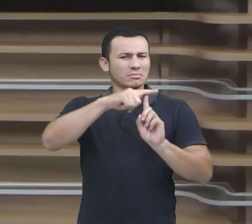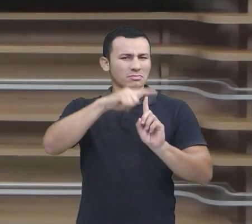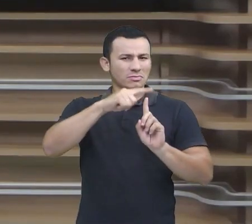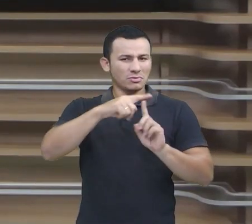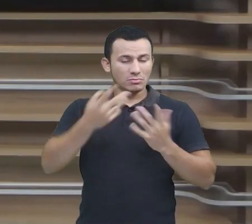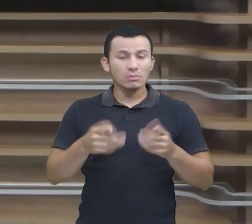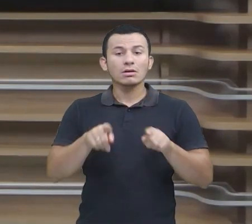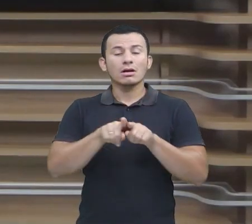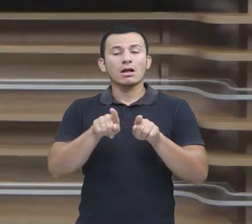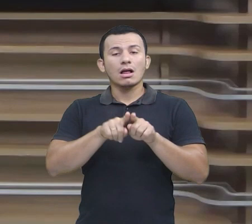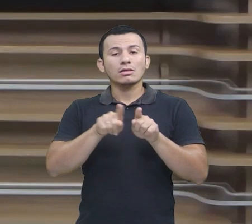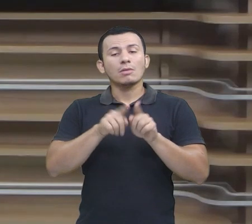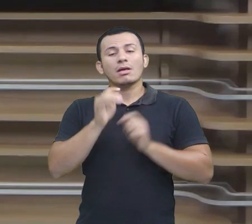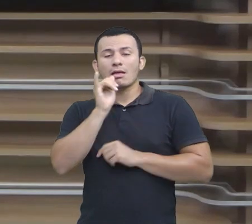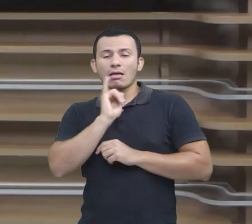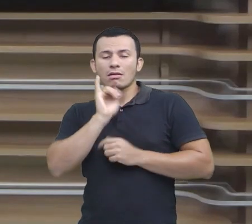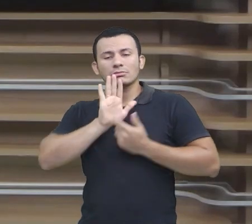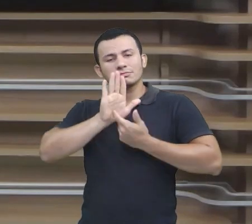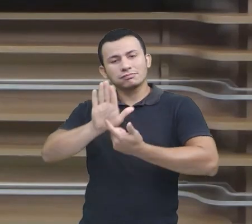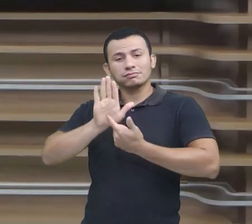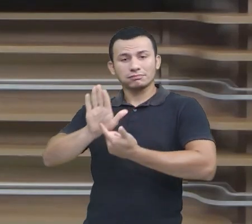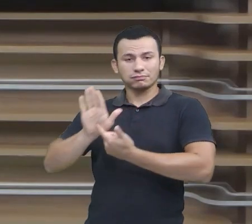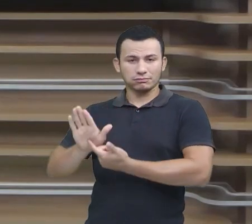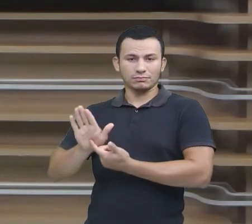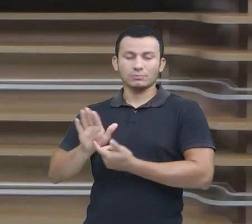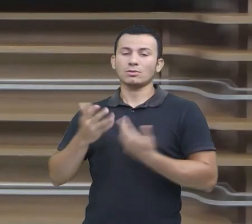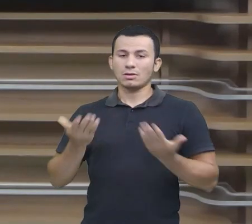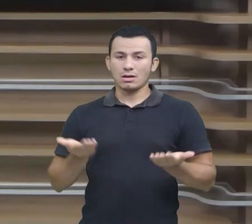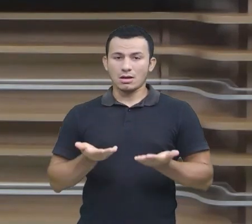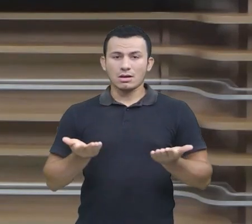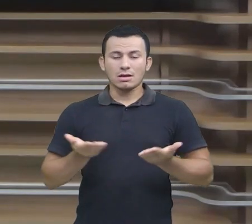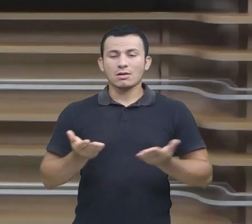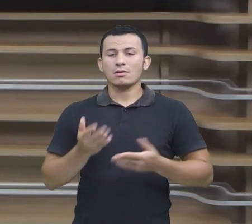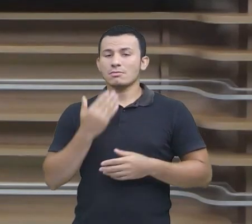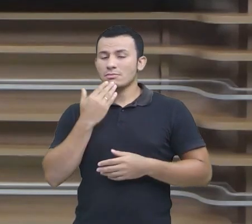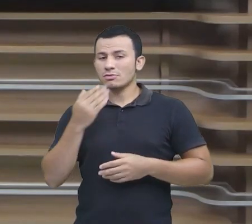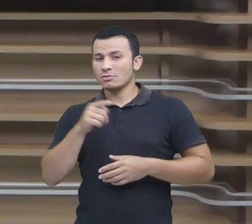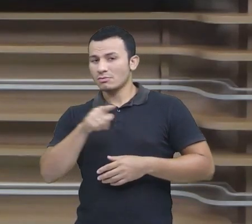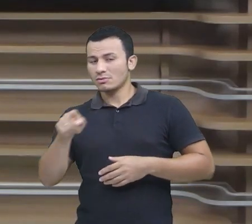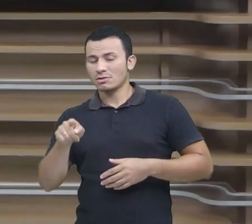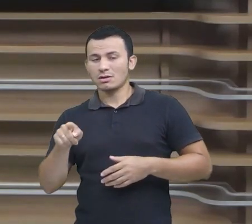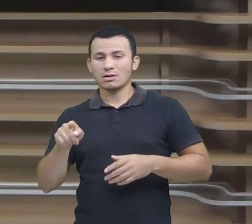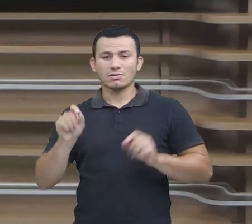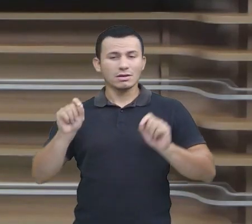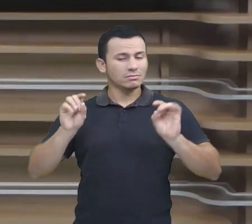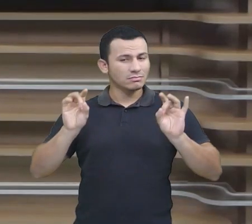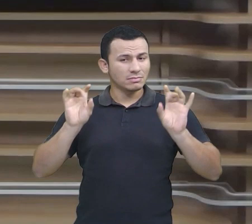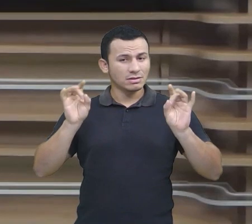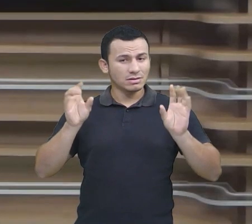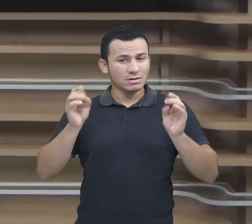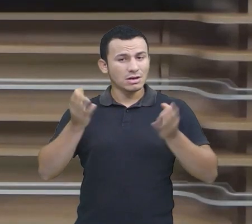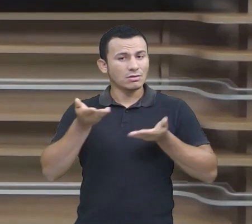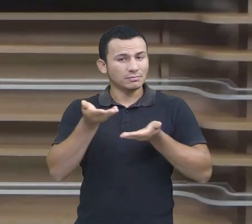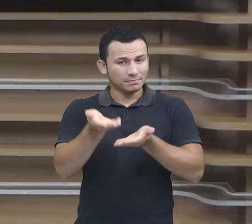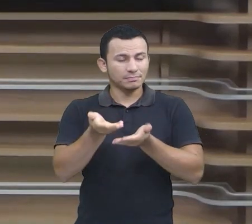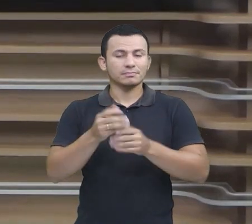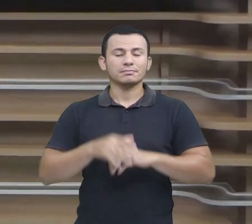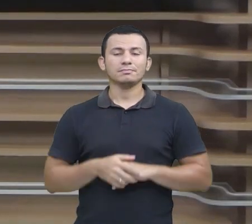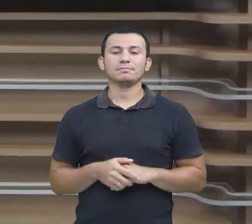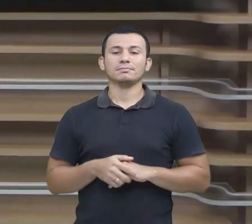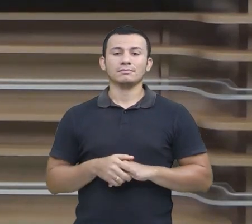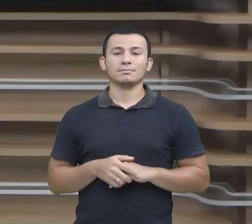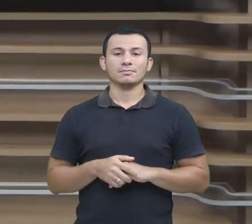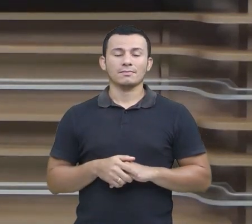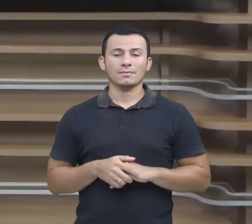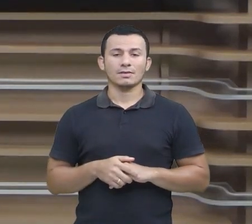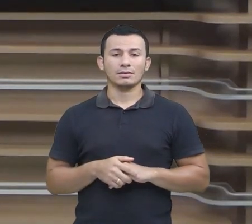também olhar alguns exemplos. Agora, crianças, eu quero falar algo muito especial para vocês. Foi criado